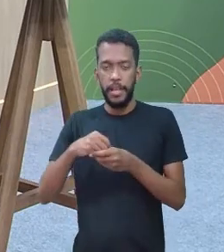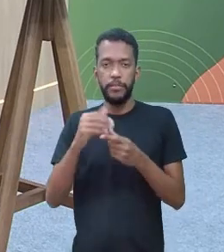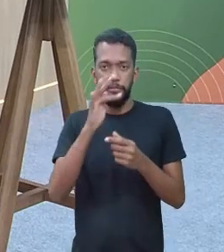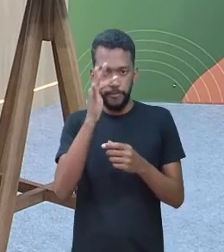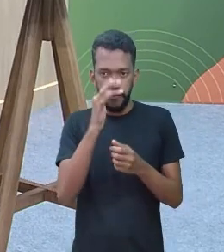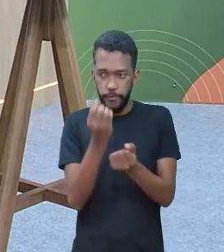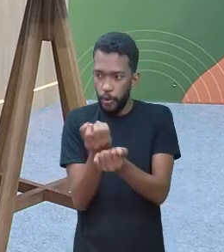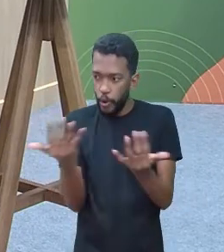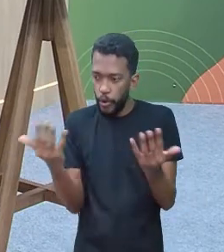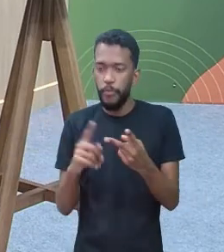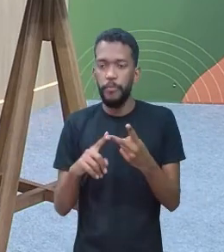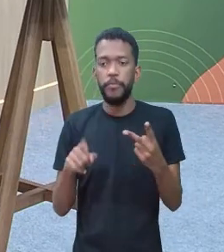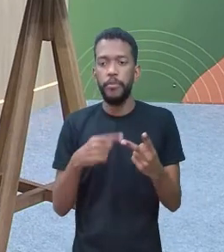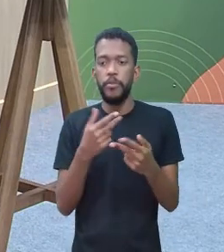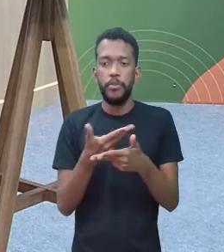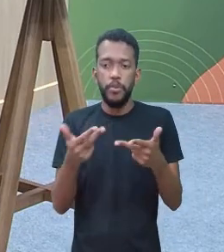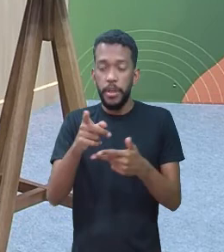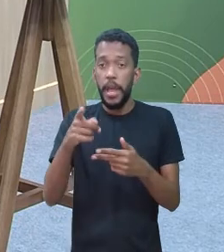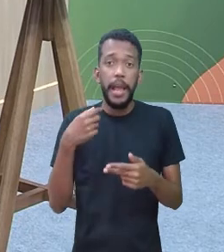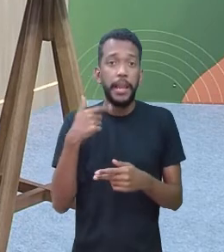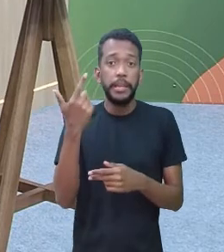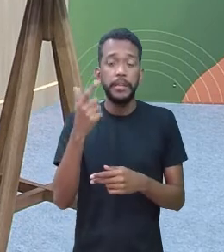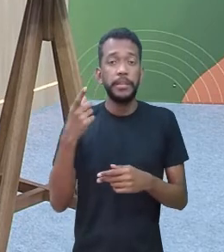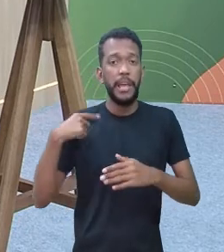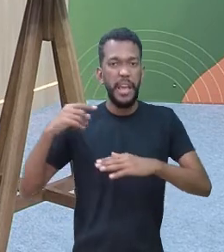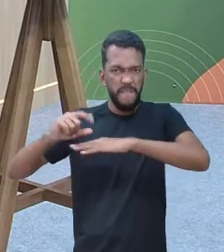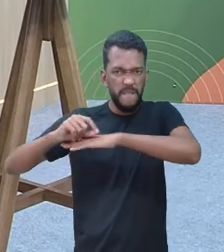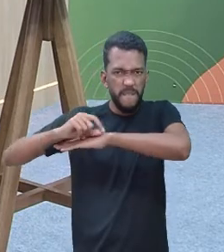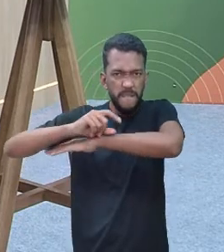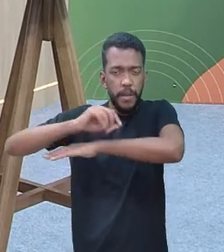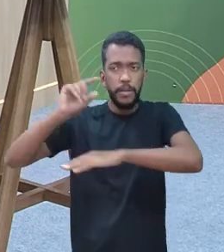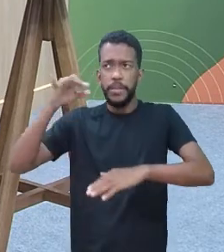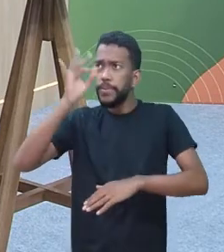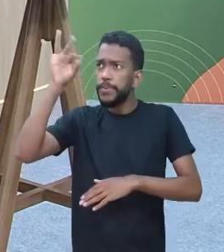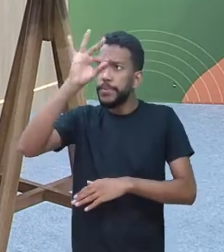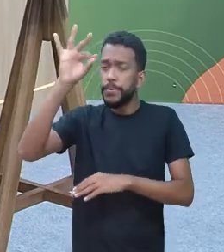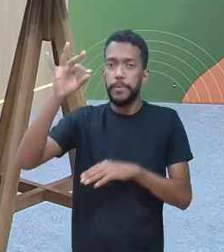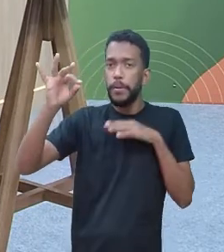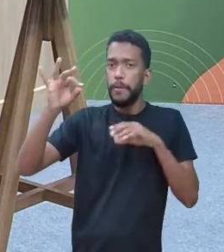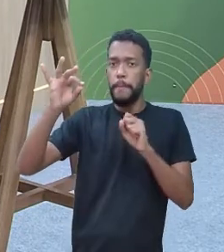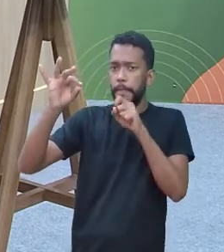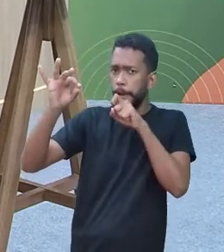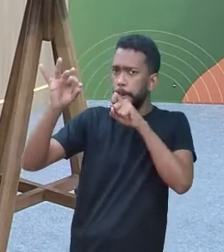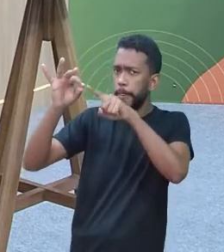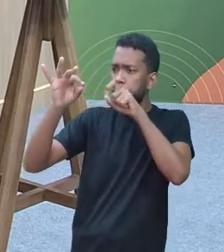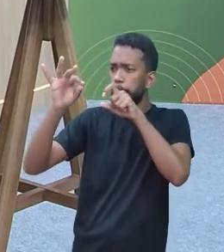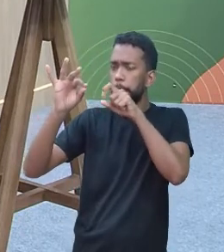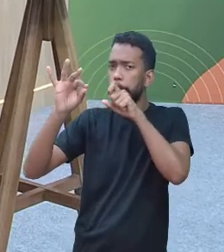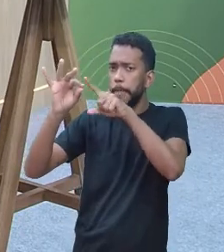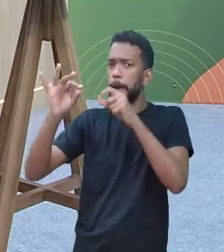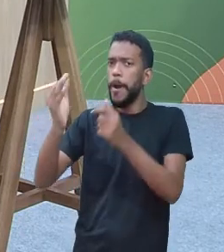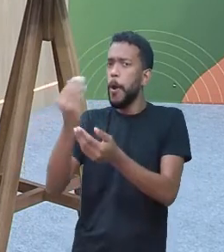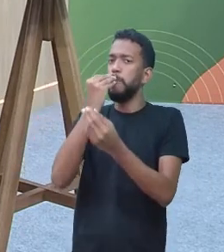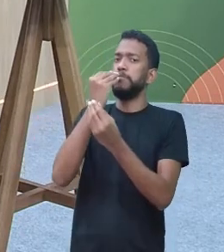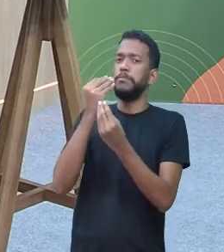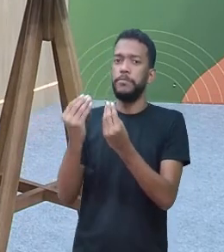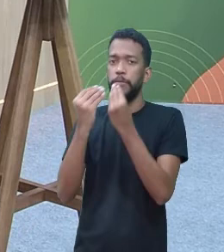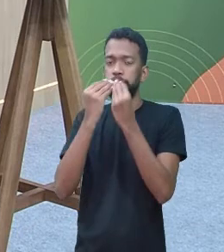jardim, eles são inseticidas naturais. Vocês sabiam que eles conseguem comer uma grande quantidade de